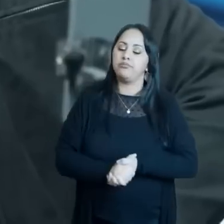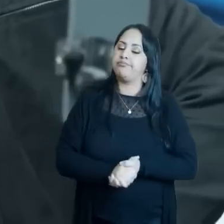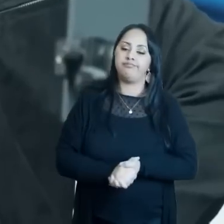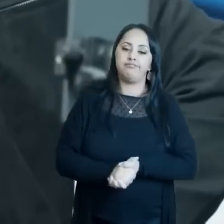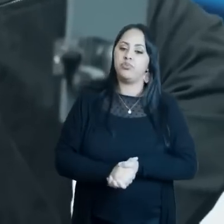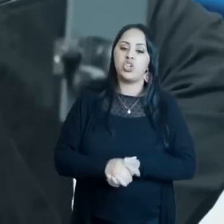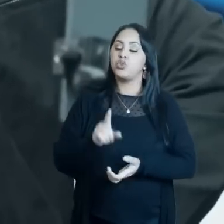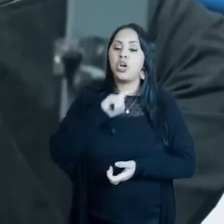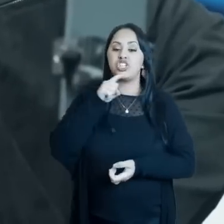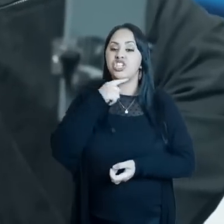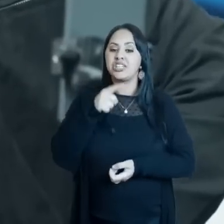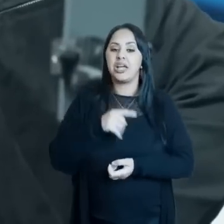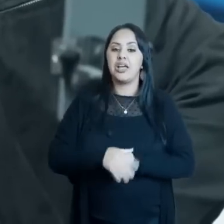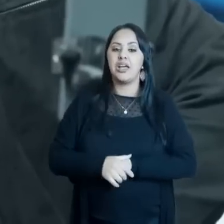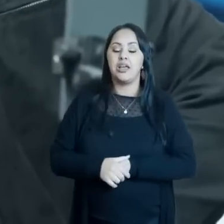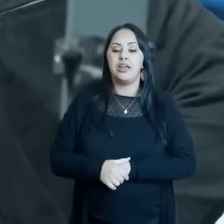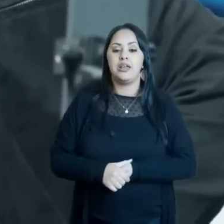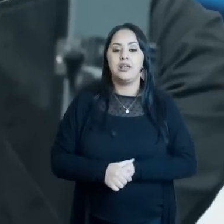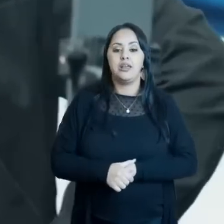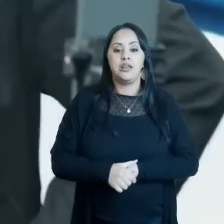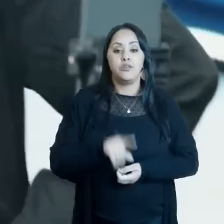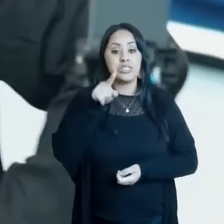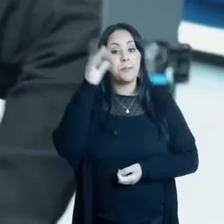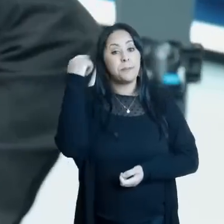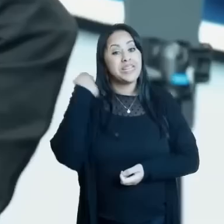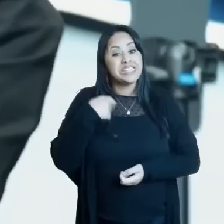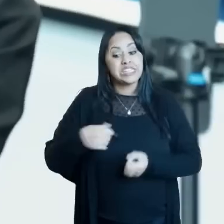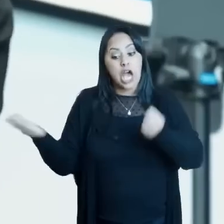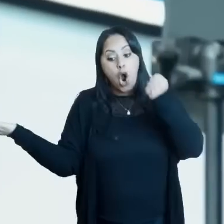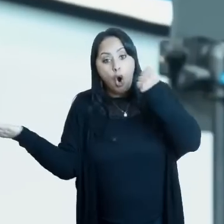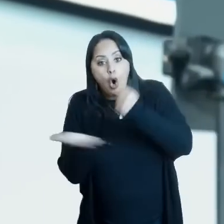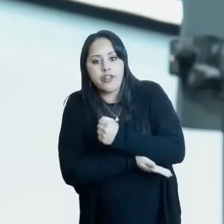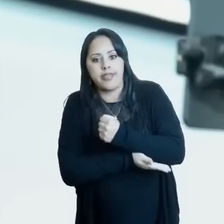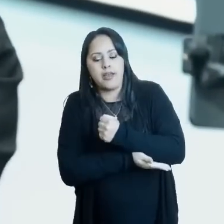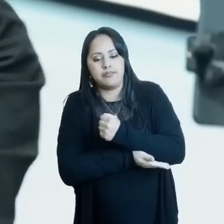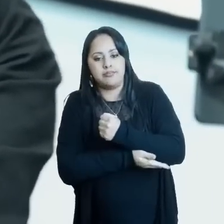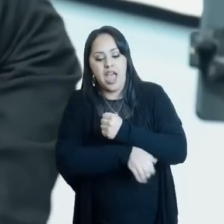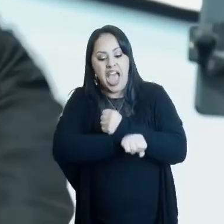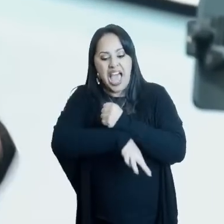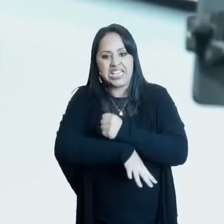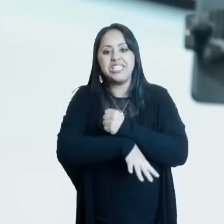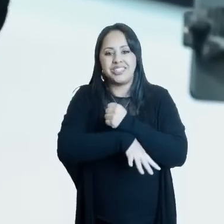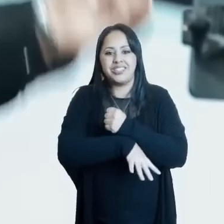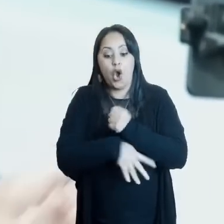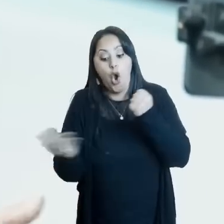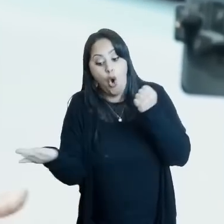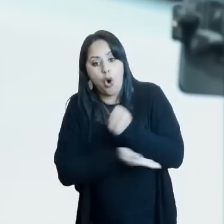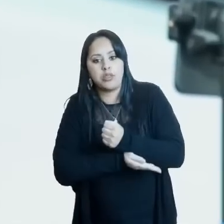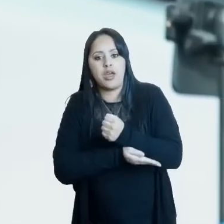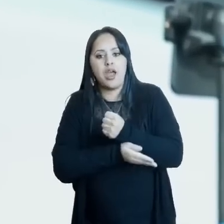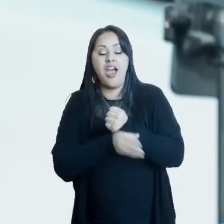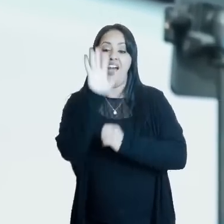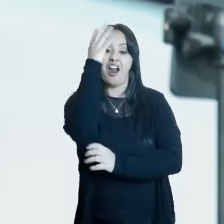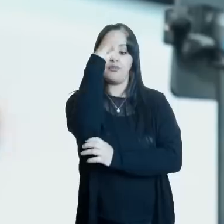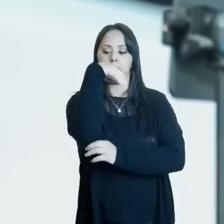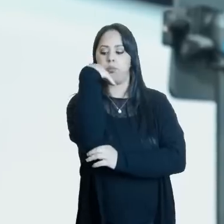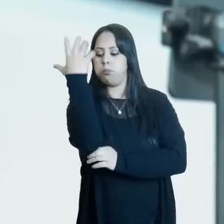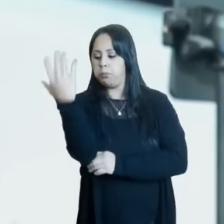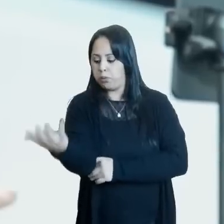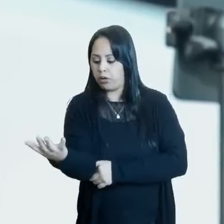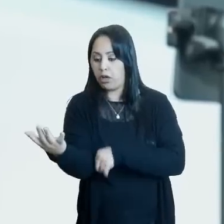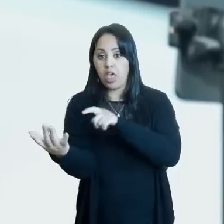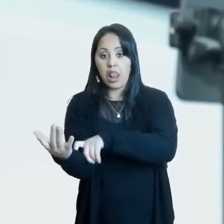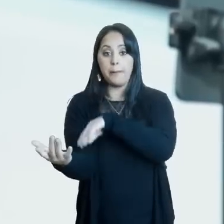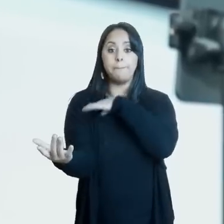maçã. Só que é necessário que você corte a raiz, porque se você cortar a raiz, vai cair a árvore, cair na árvore, morre